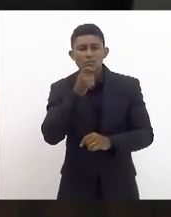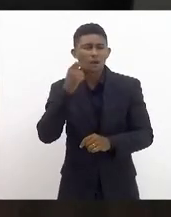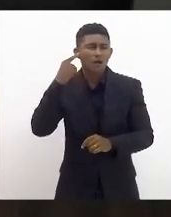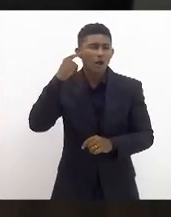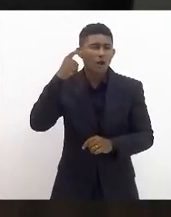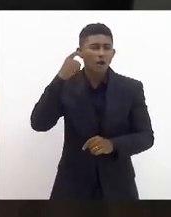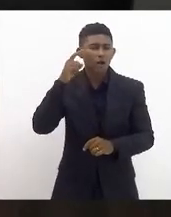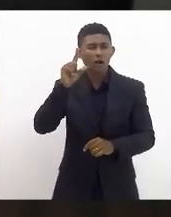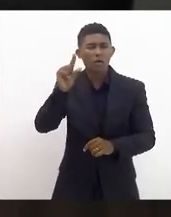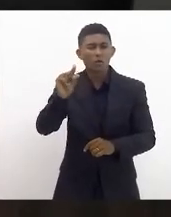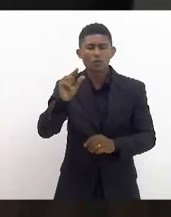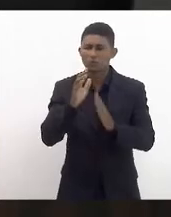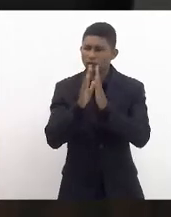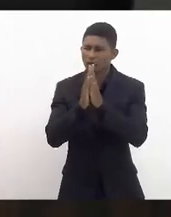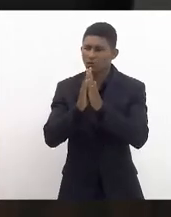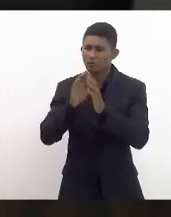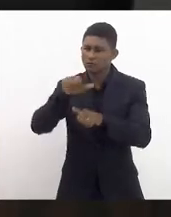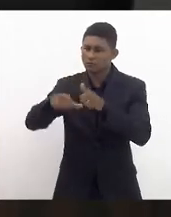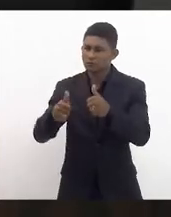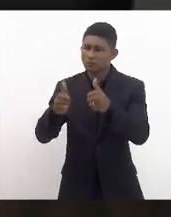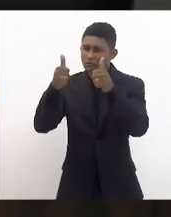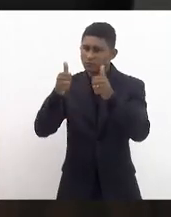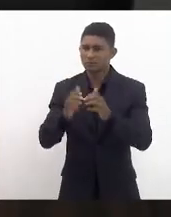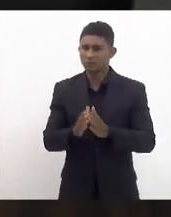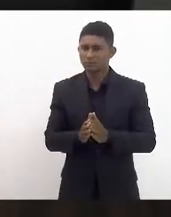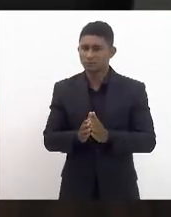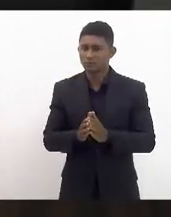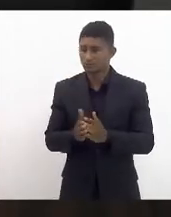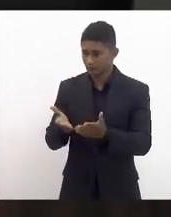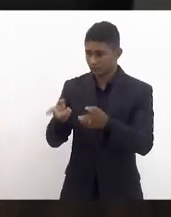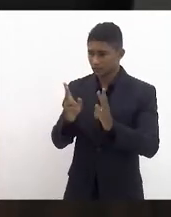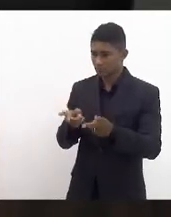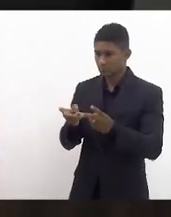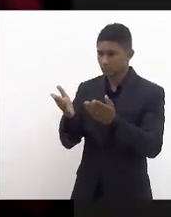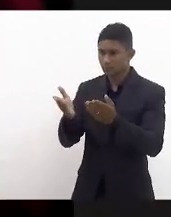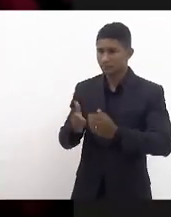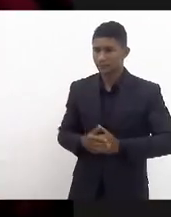aqui. Por favor. Pode continuar, deputada Mônica, por favor.